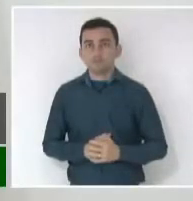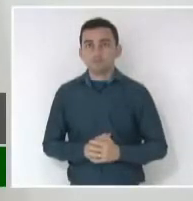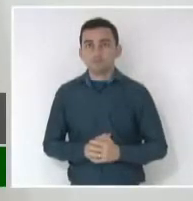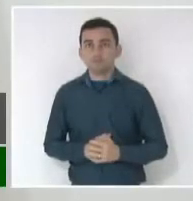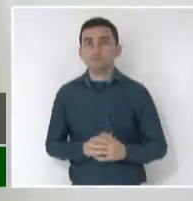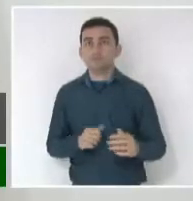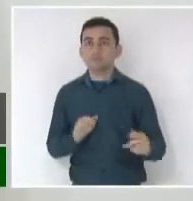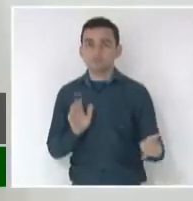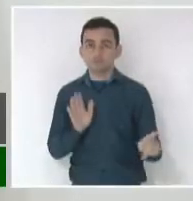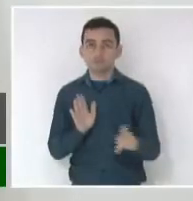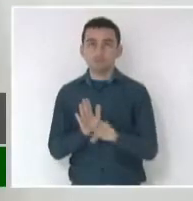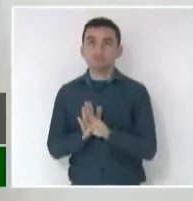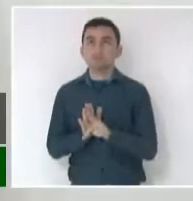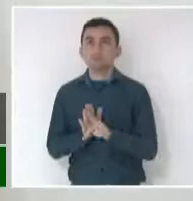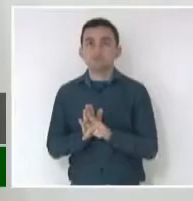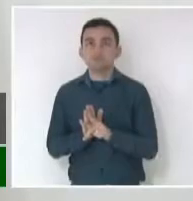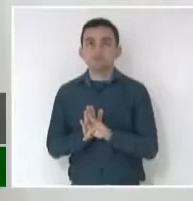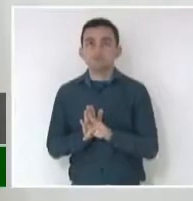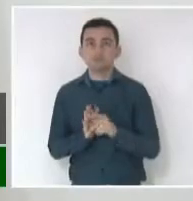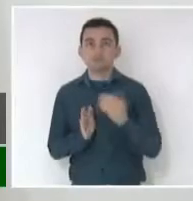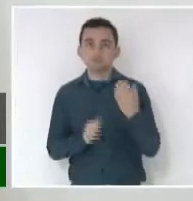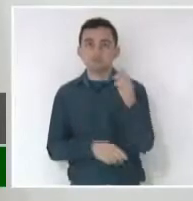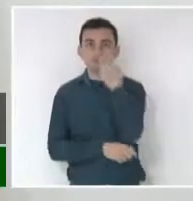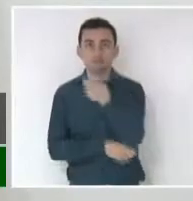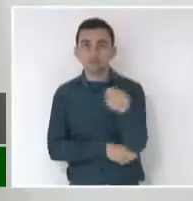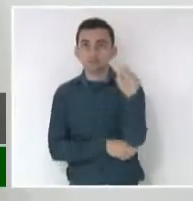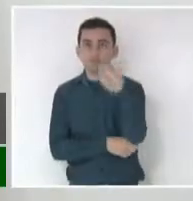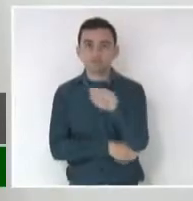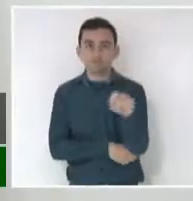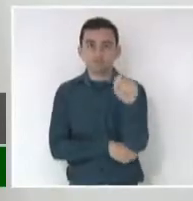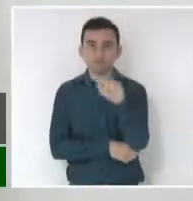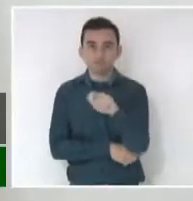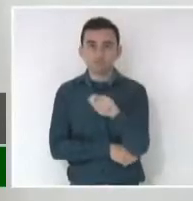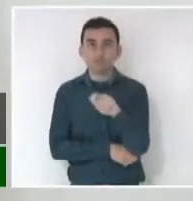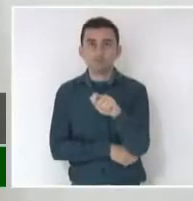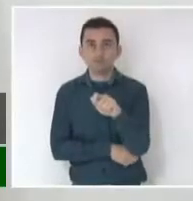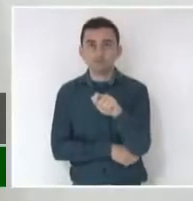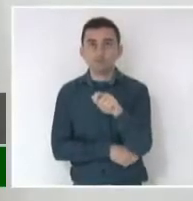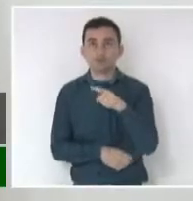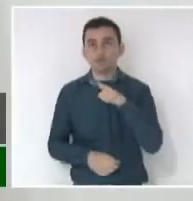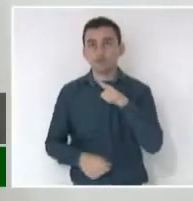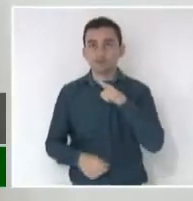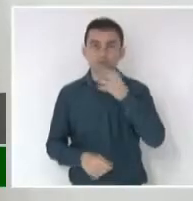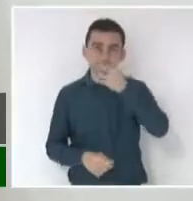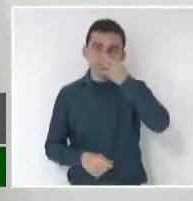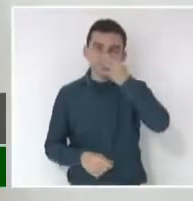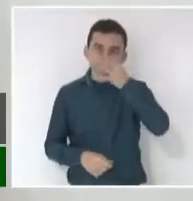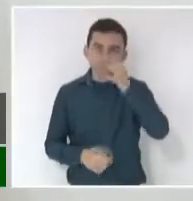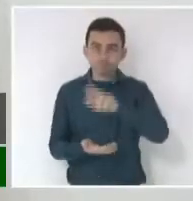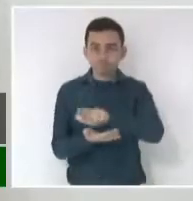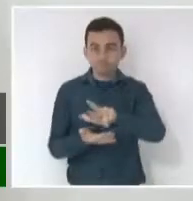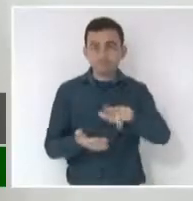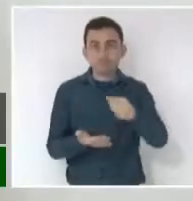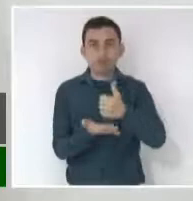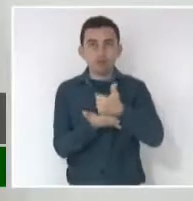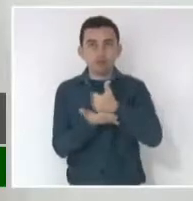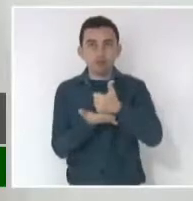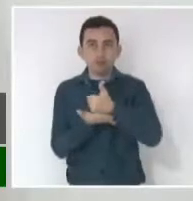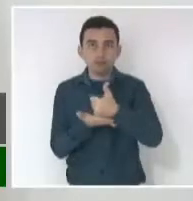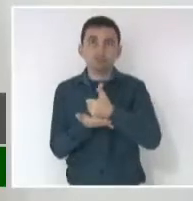através da Associação Catarinense das Plantas Medicinais e